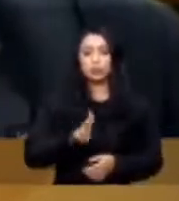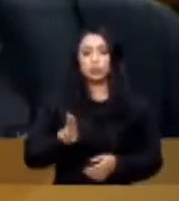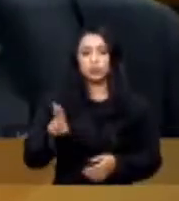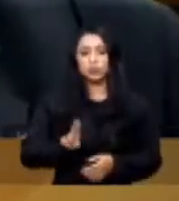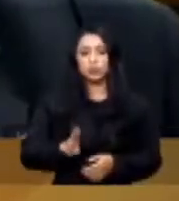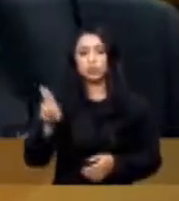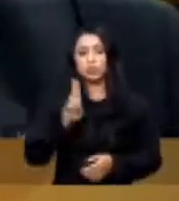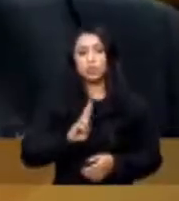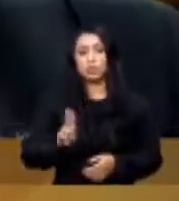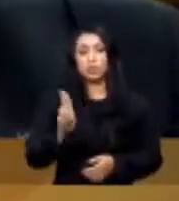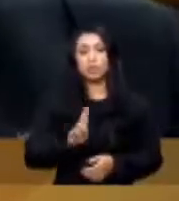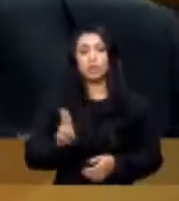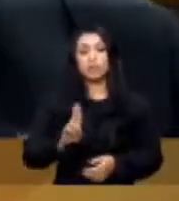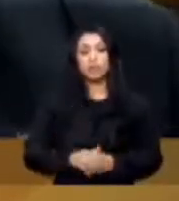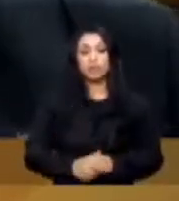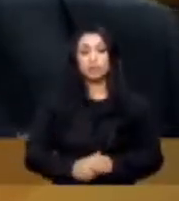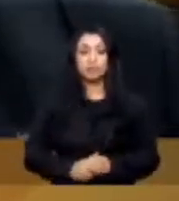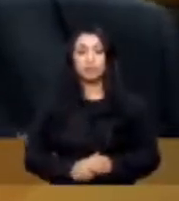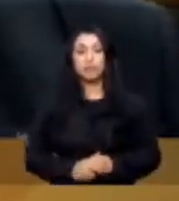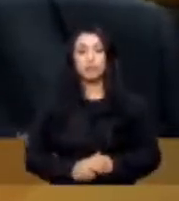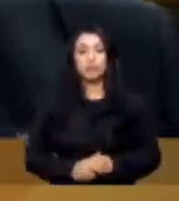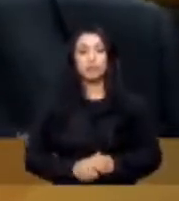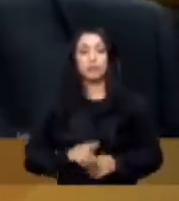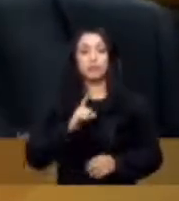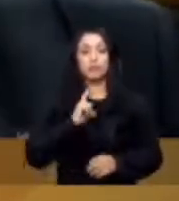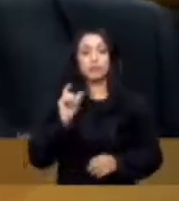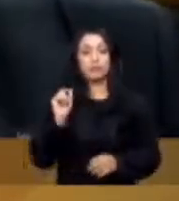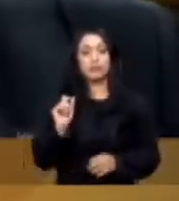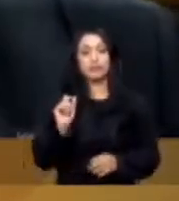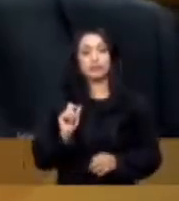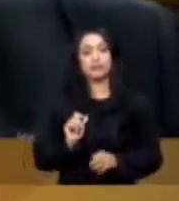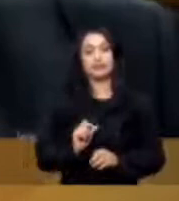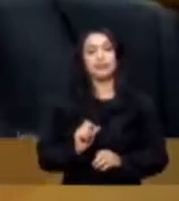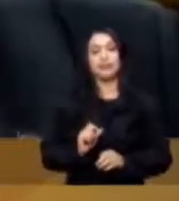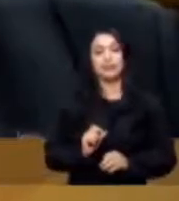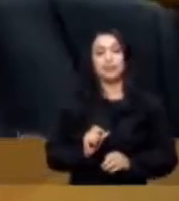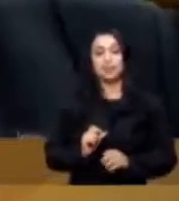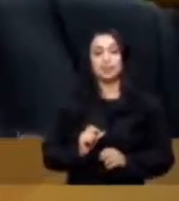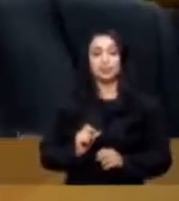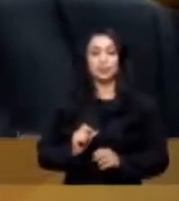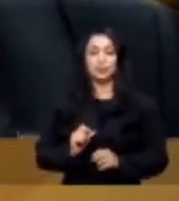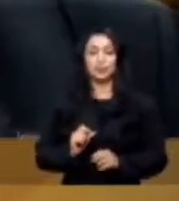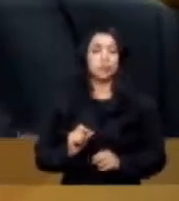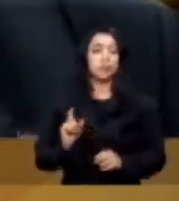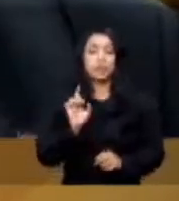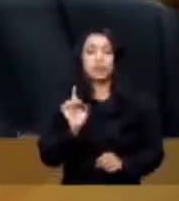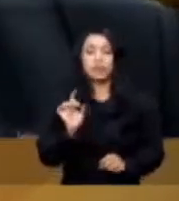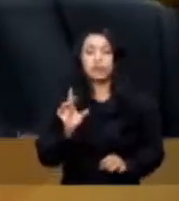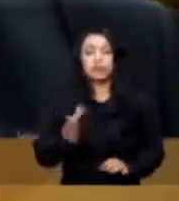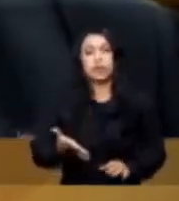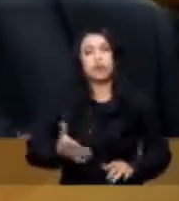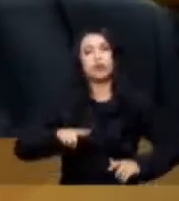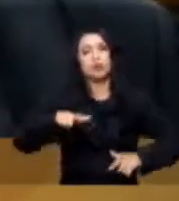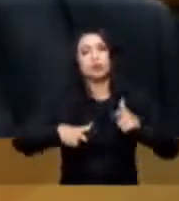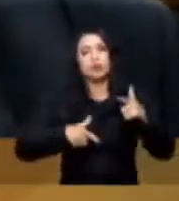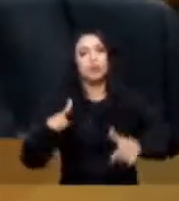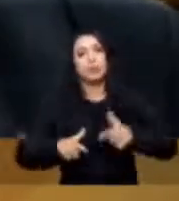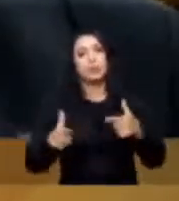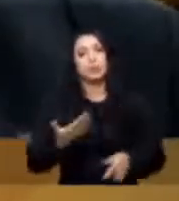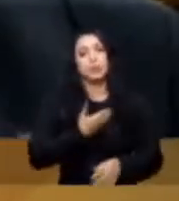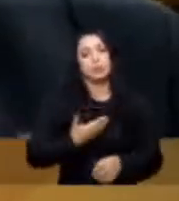patrimônio público? Mesmo porque, lembre-se, não se tratará exclusivamente de serviço